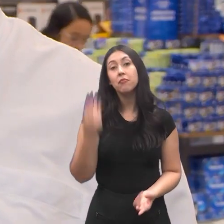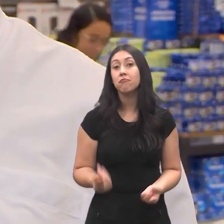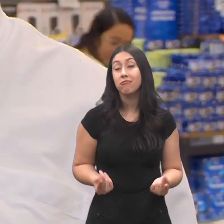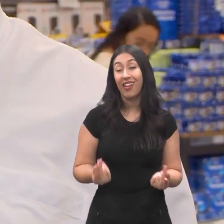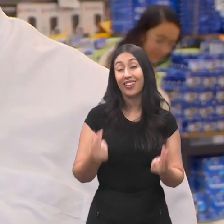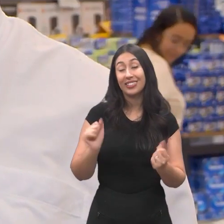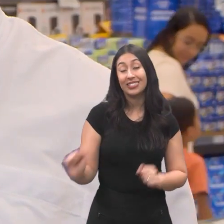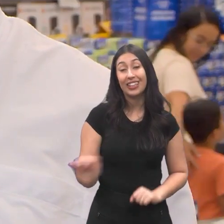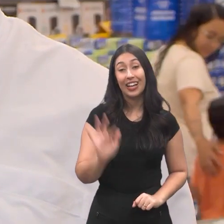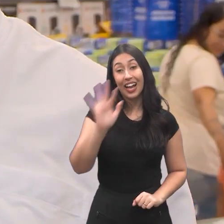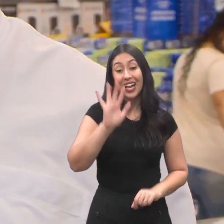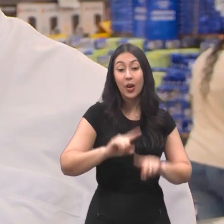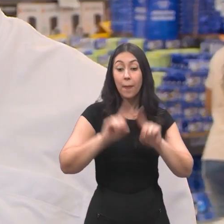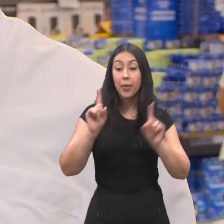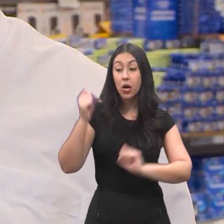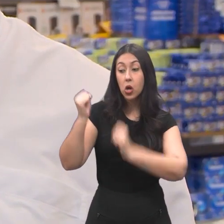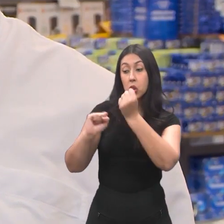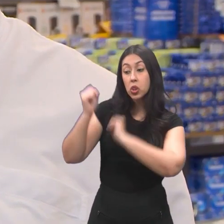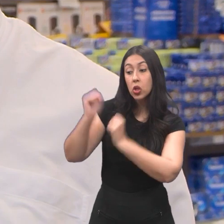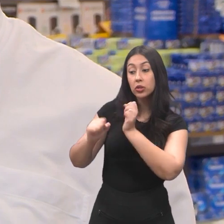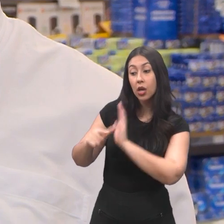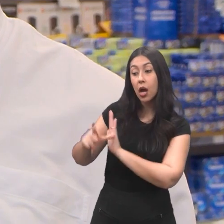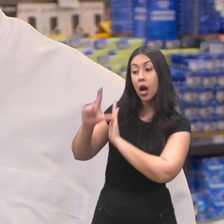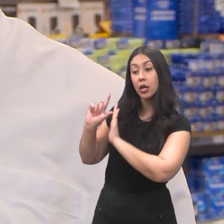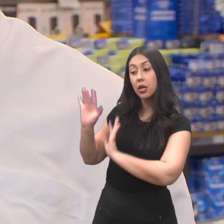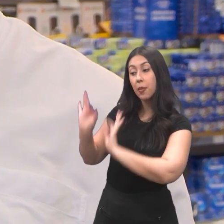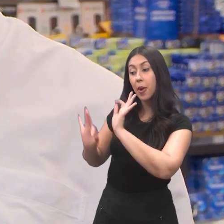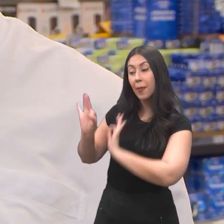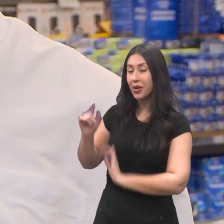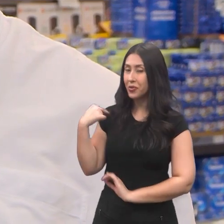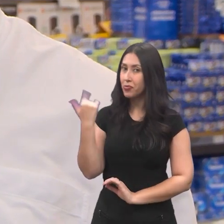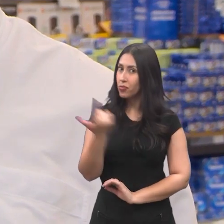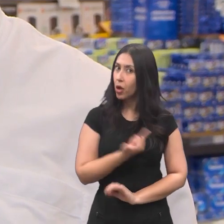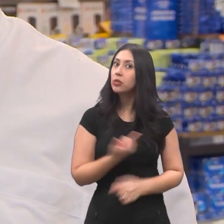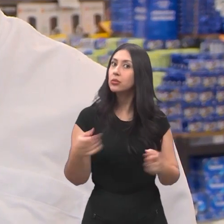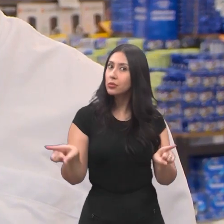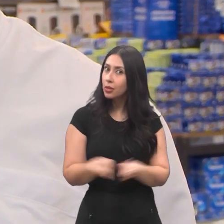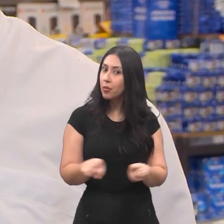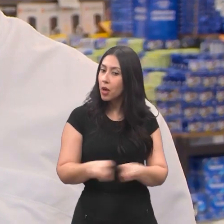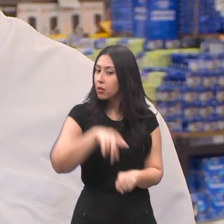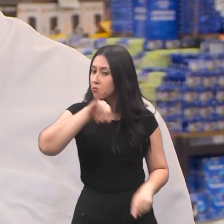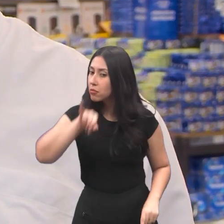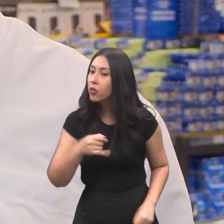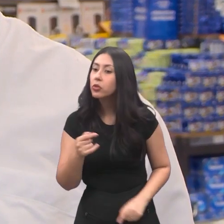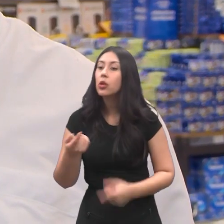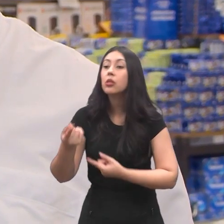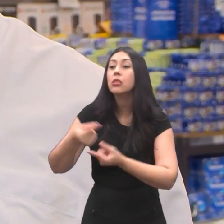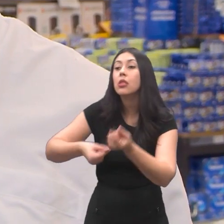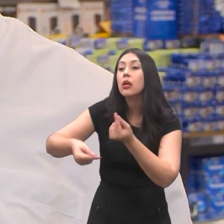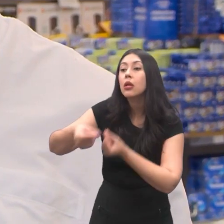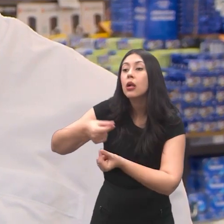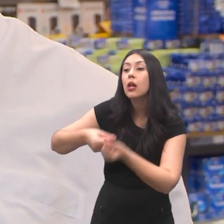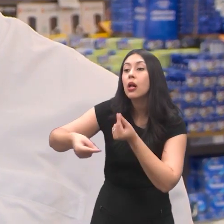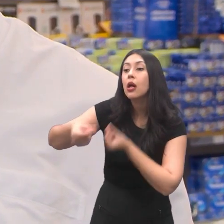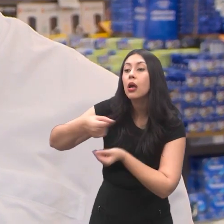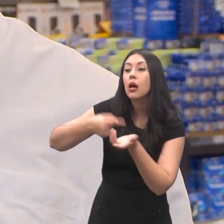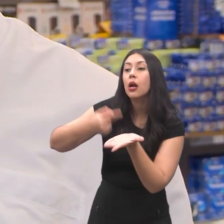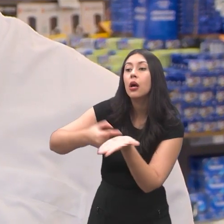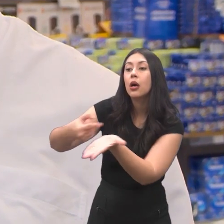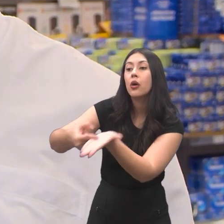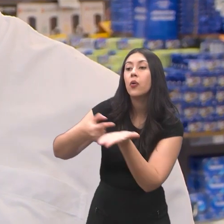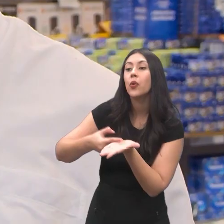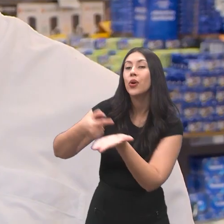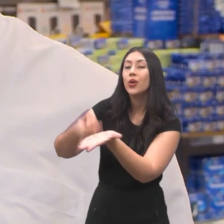um aumento do cacau, mas como a indústria se prepara antes, o comércio também aproveita esse momento para também fazer as suas